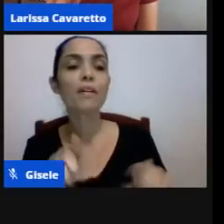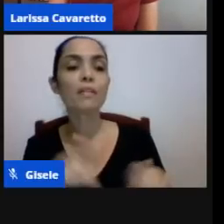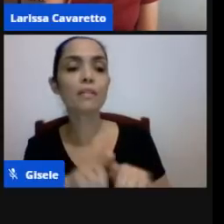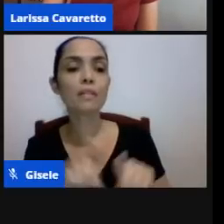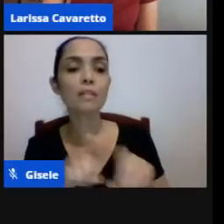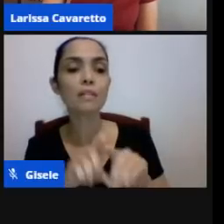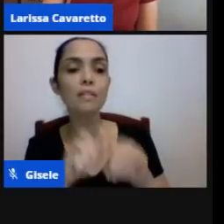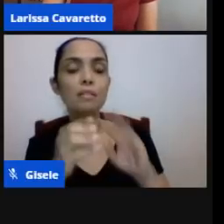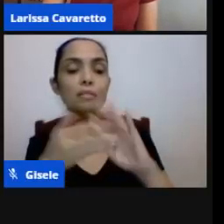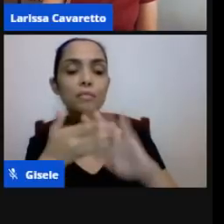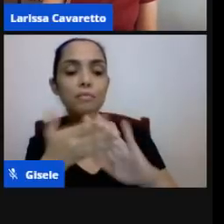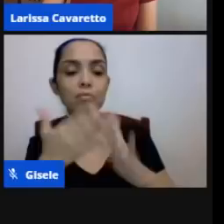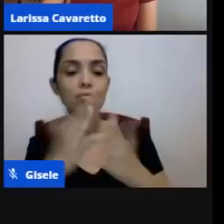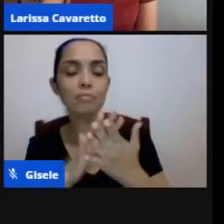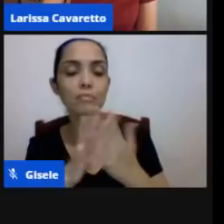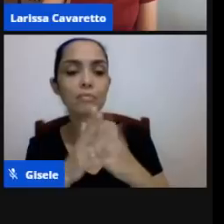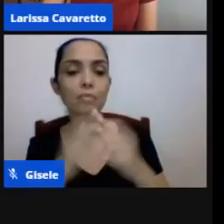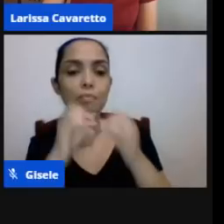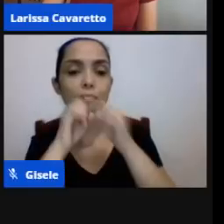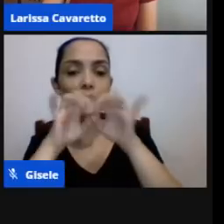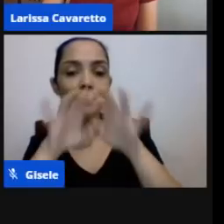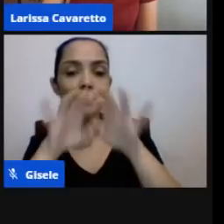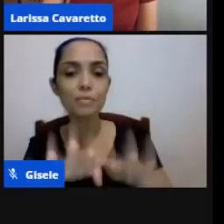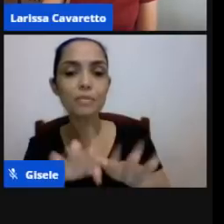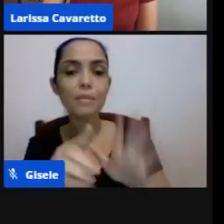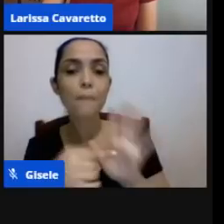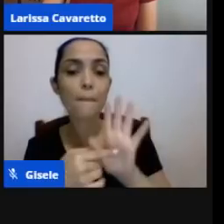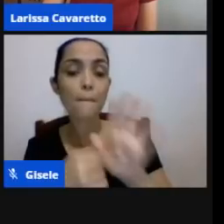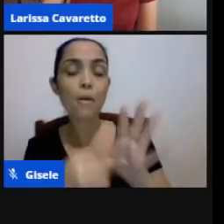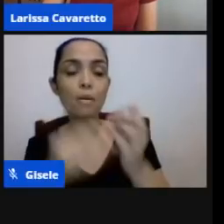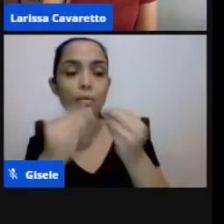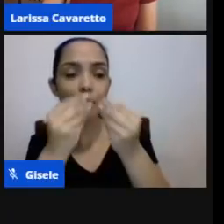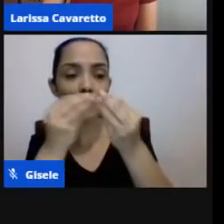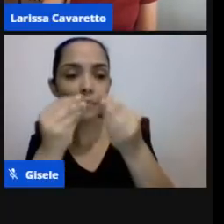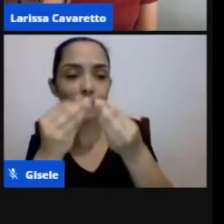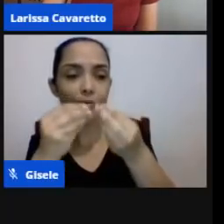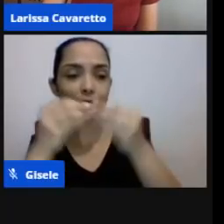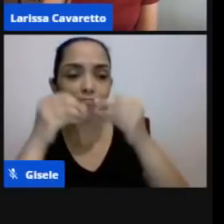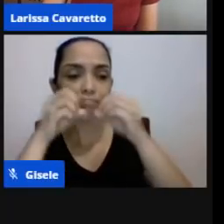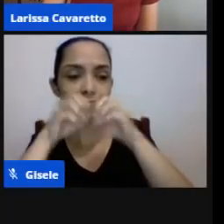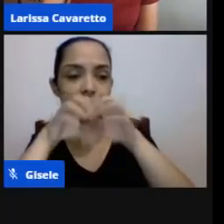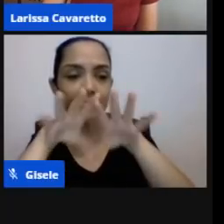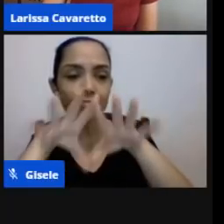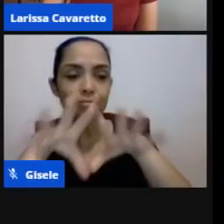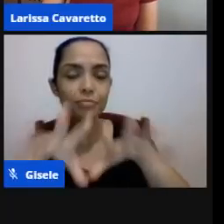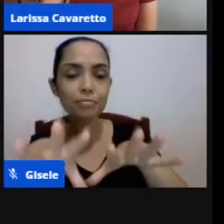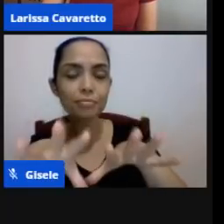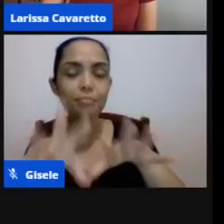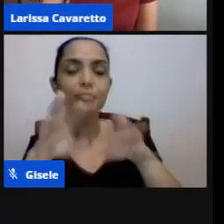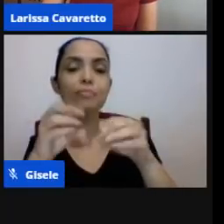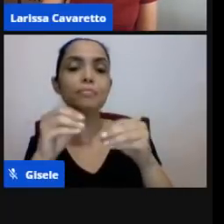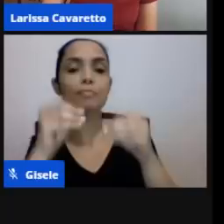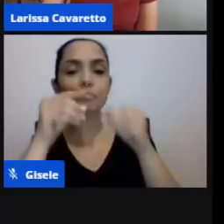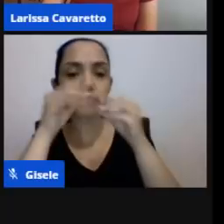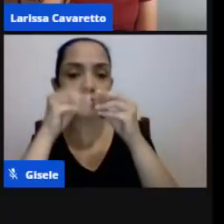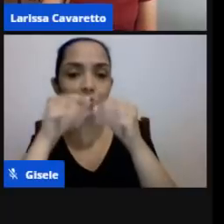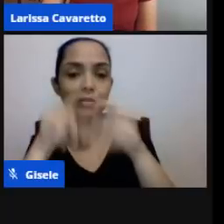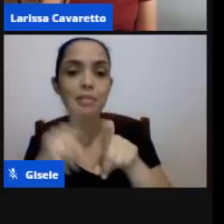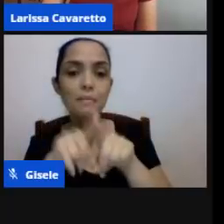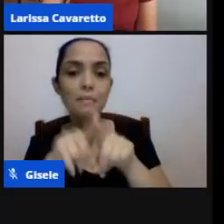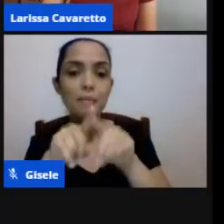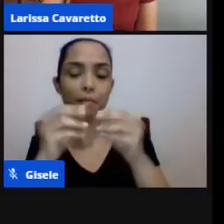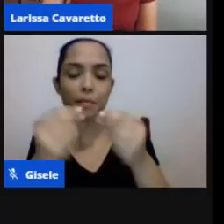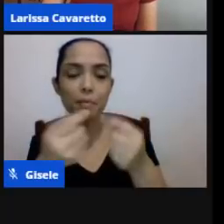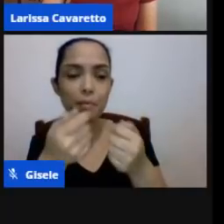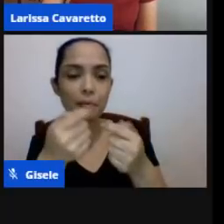de partículas que são mostradas aqui nesse slide, essas pequenas partículas que a gente chama de gotículas, e também tem umas partículas menores que a gente